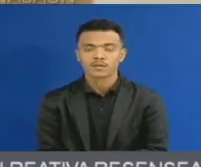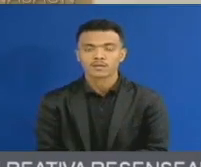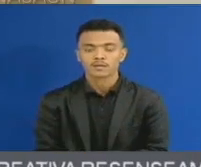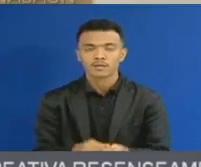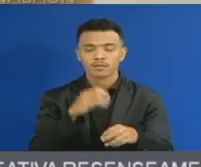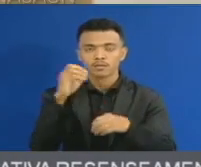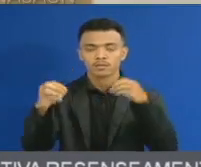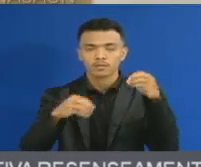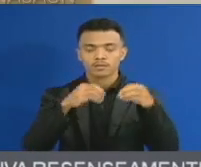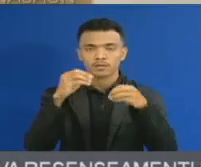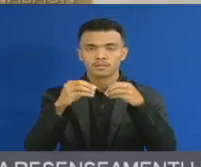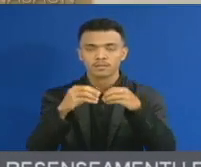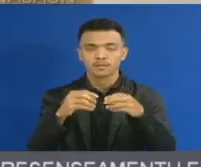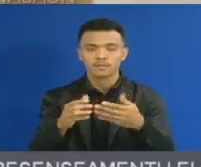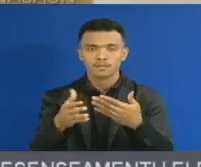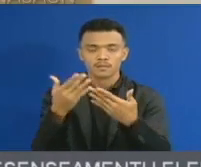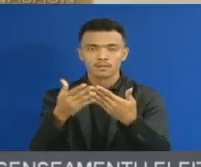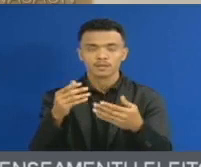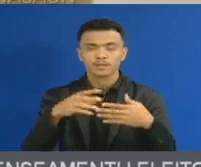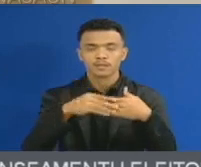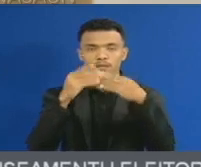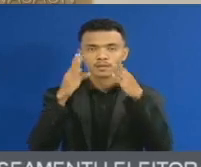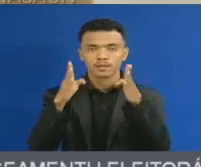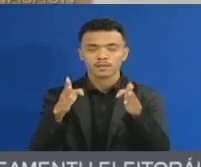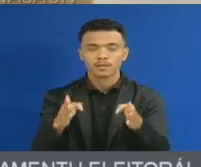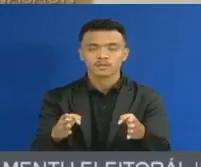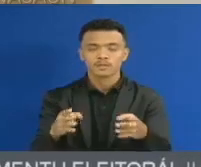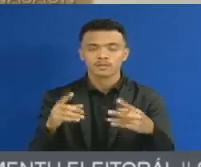ba básico nia, ba liderança nia, ba